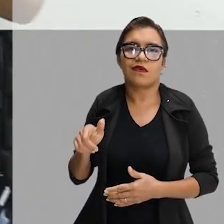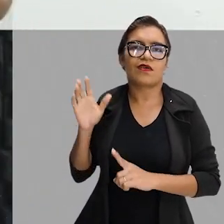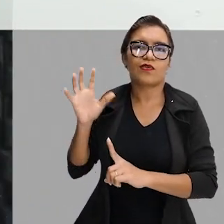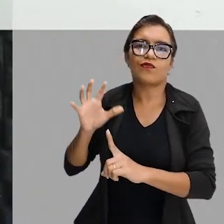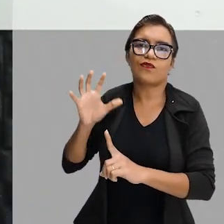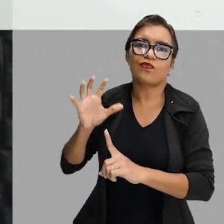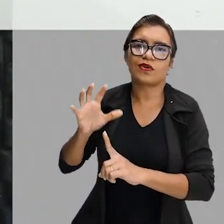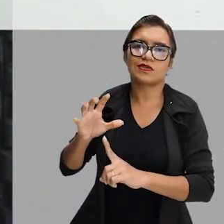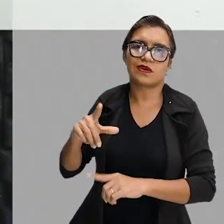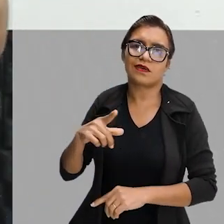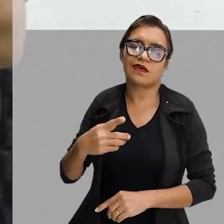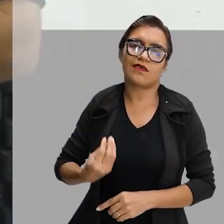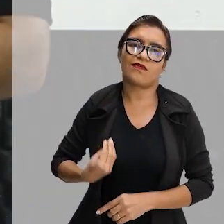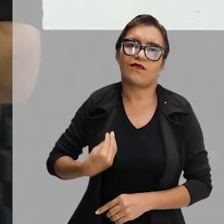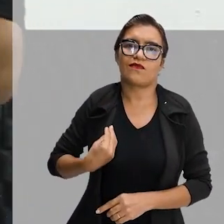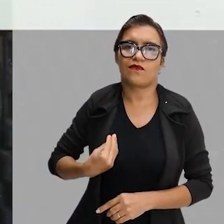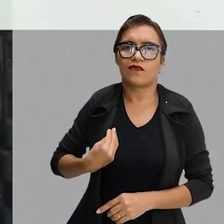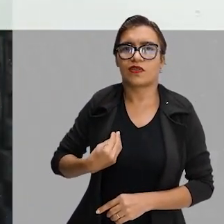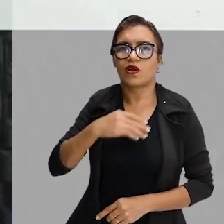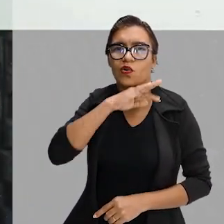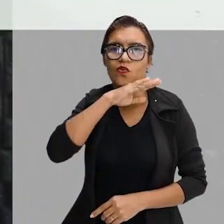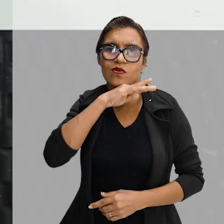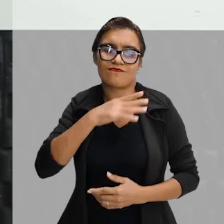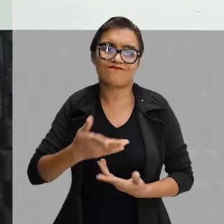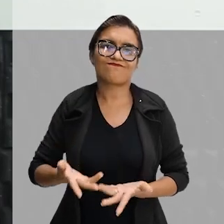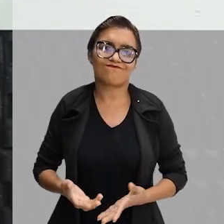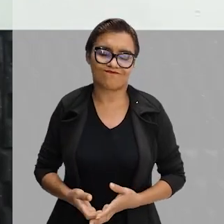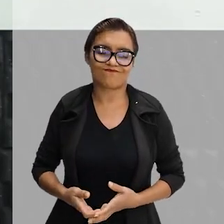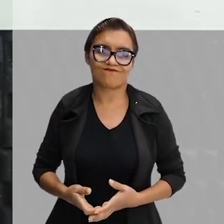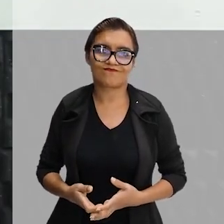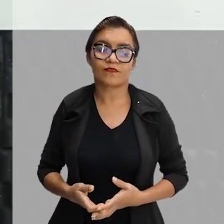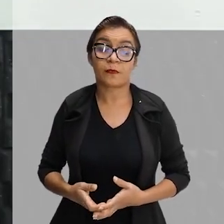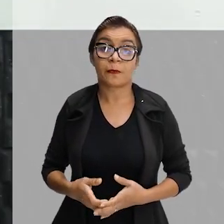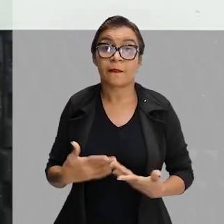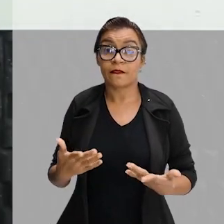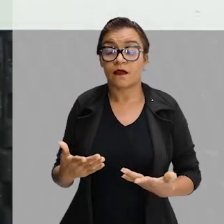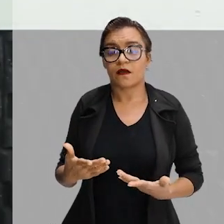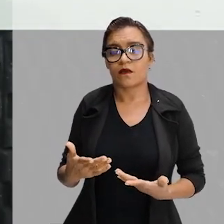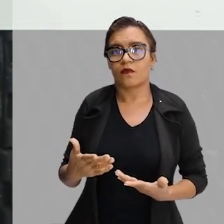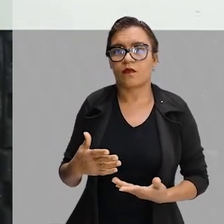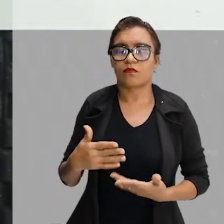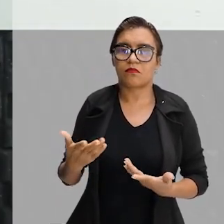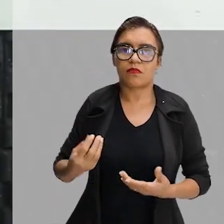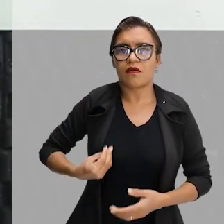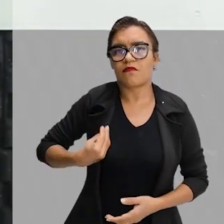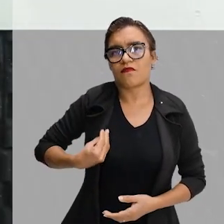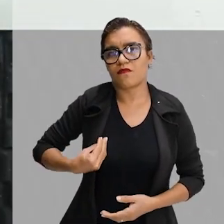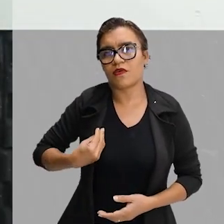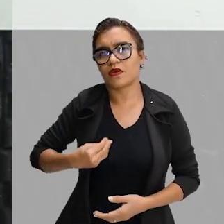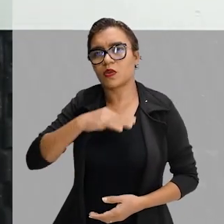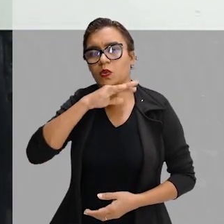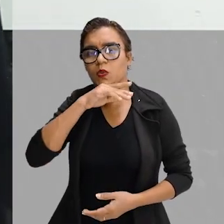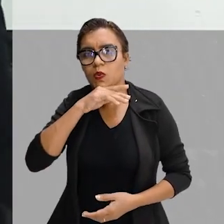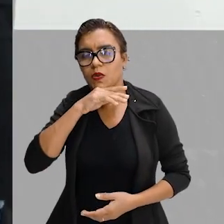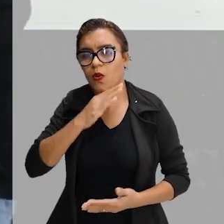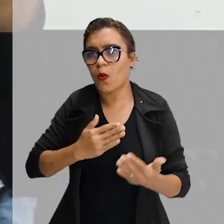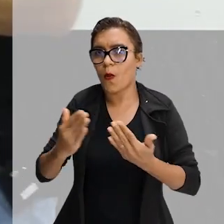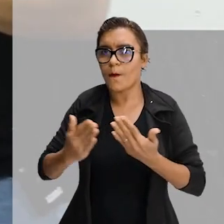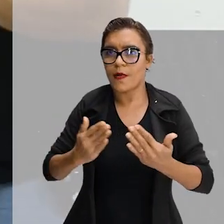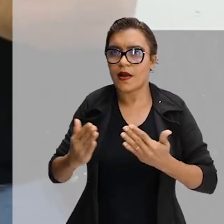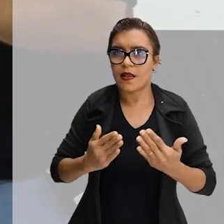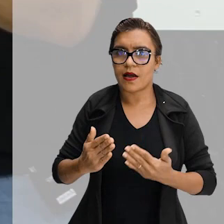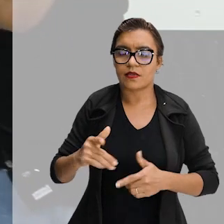condição precária, tá? Em uma condição, pelo menos, menos qualificada do que de um trabalhador